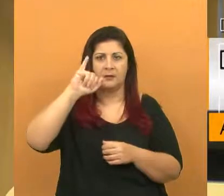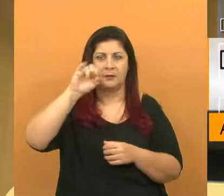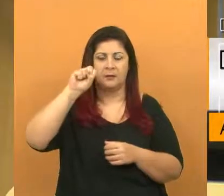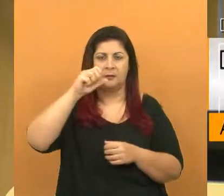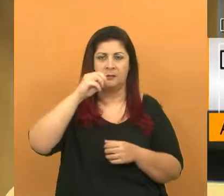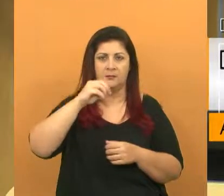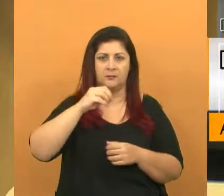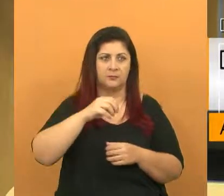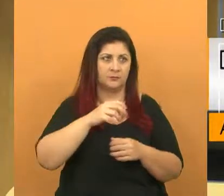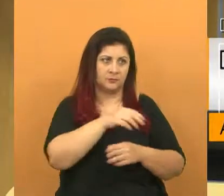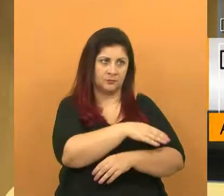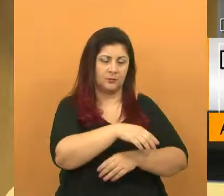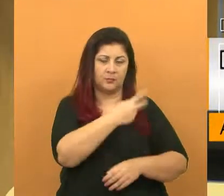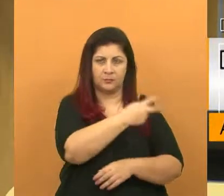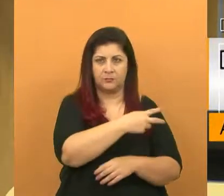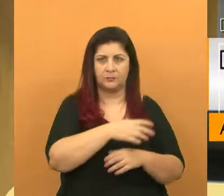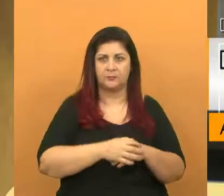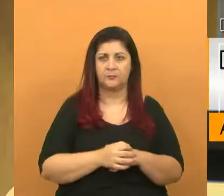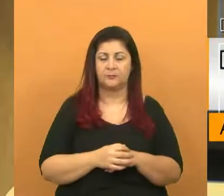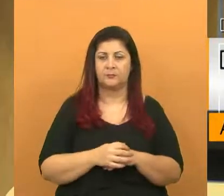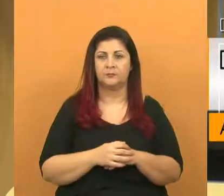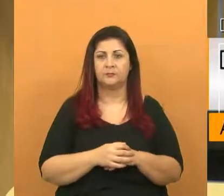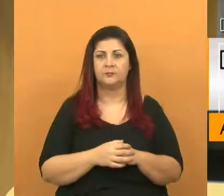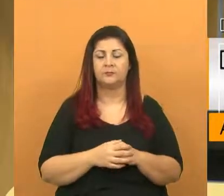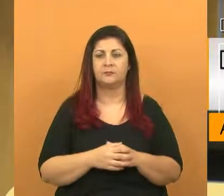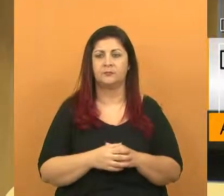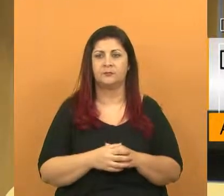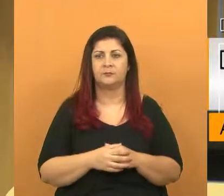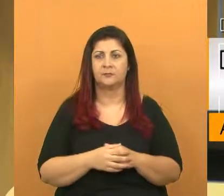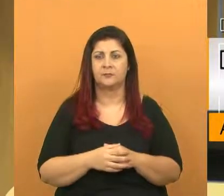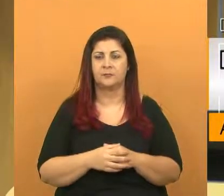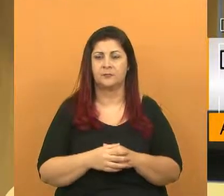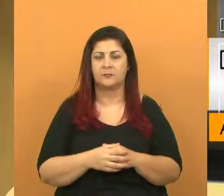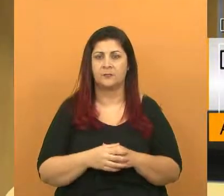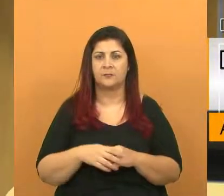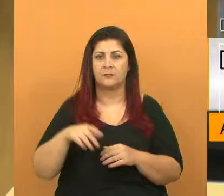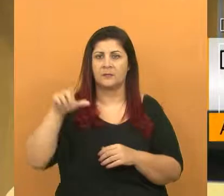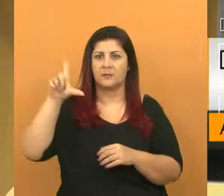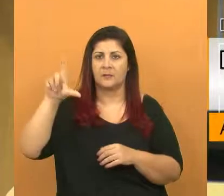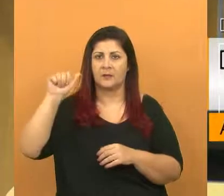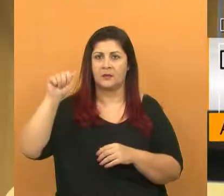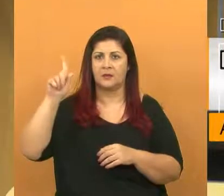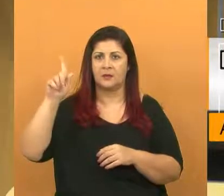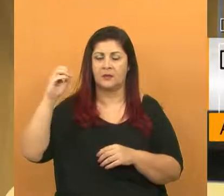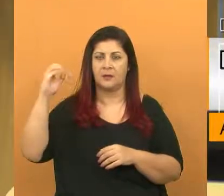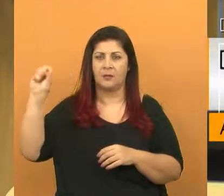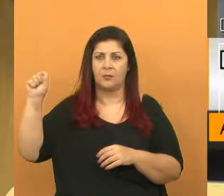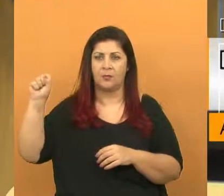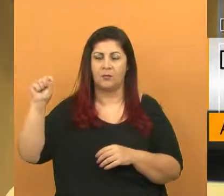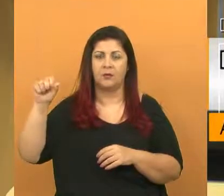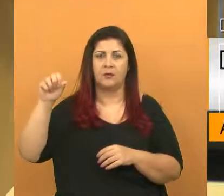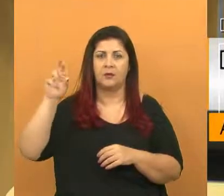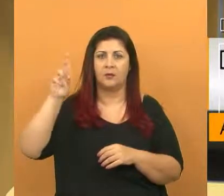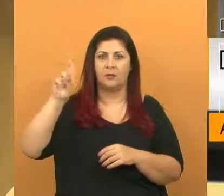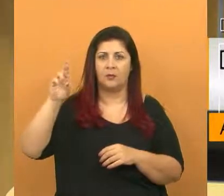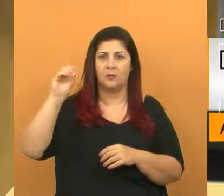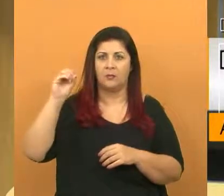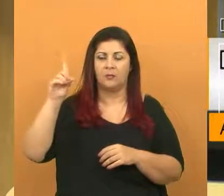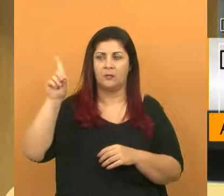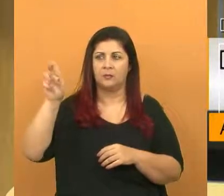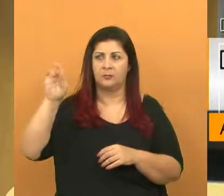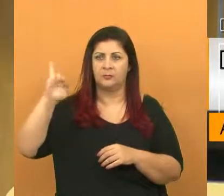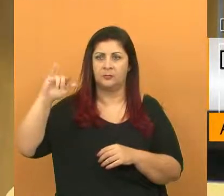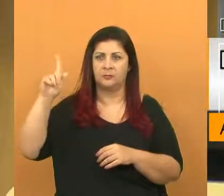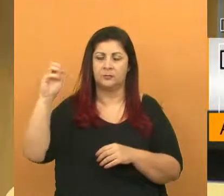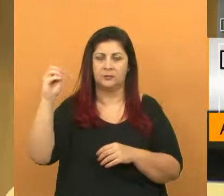lagoa azul e identificada pelo código 16 163 rua lagoa rodrigo de freitas atual rua 3